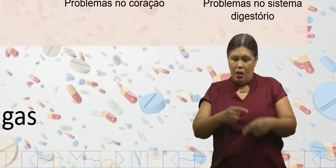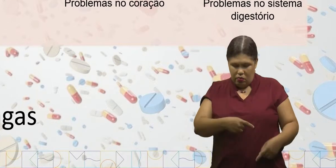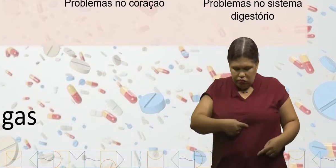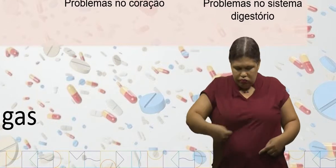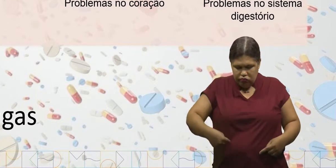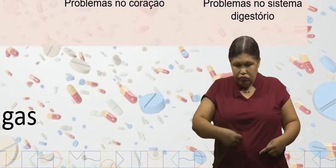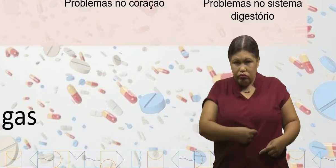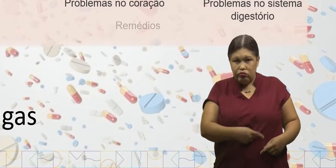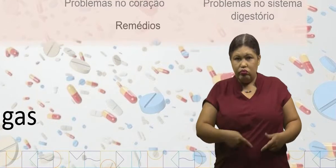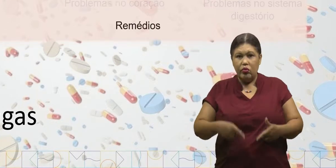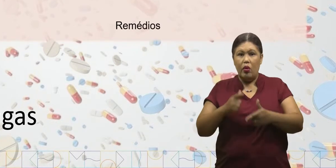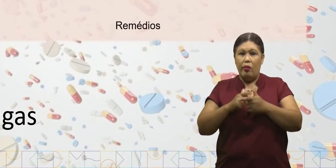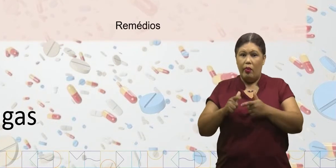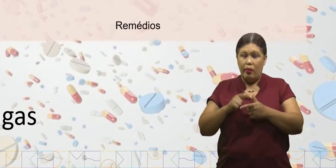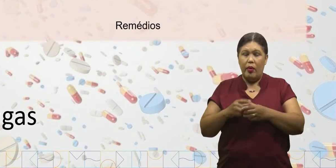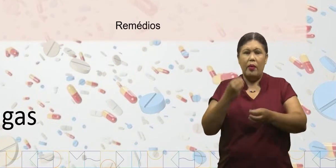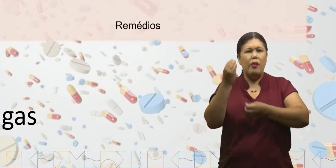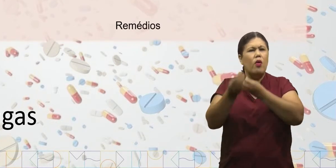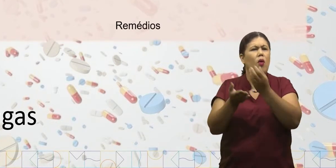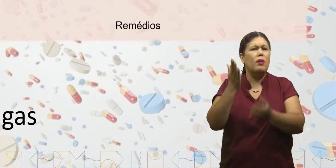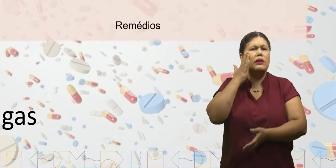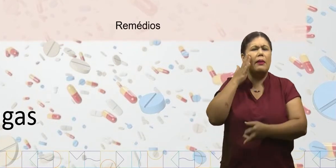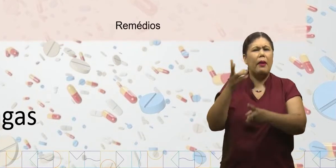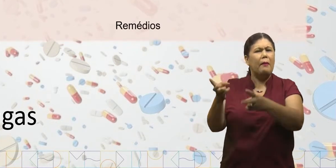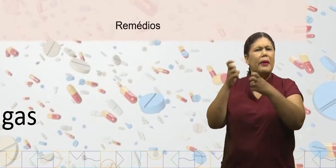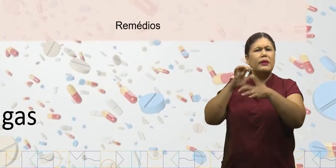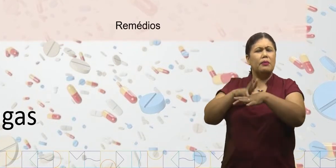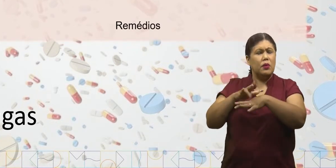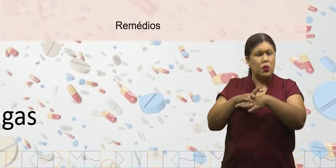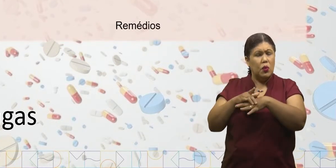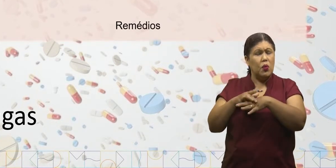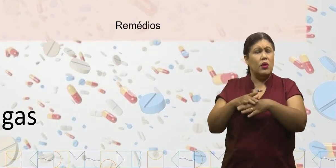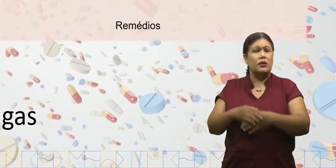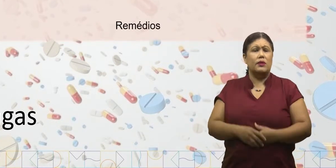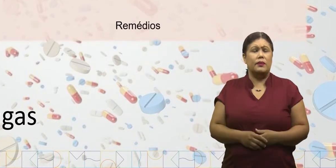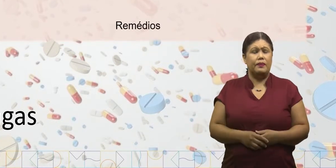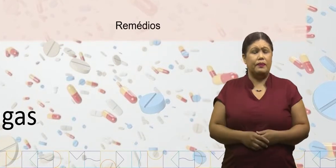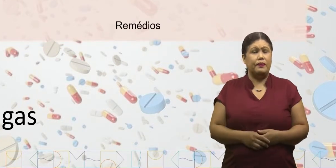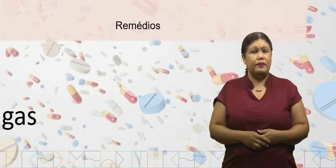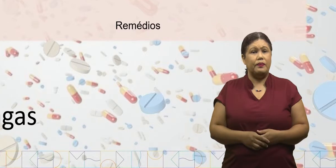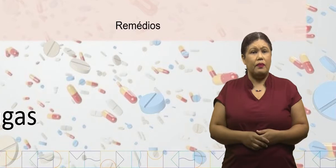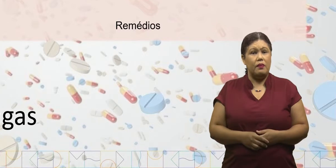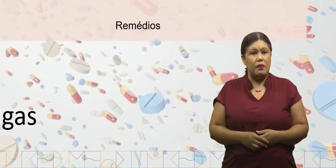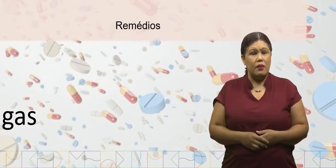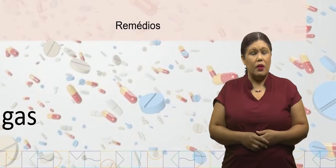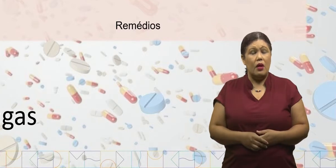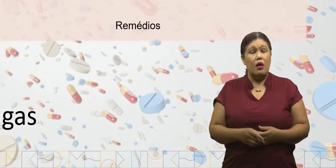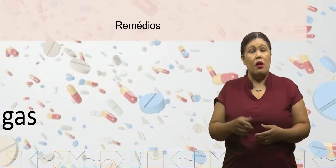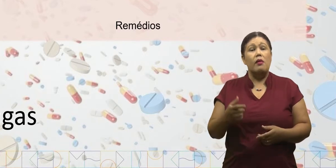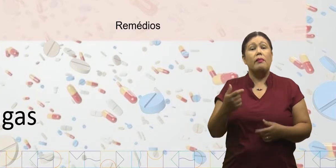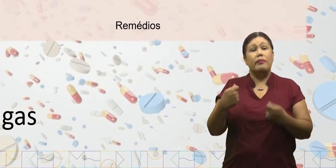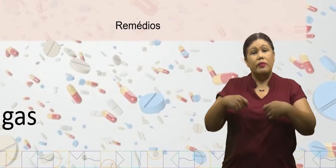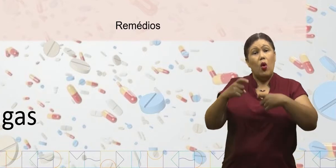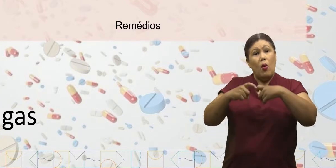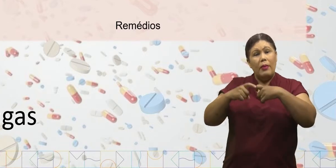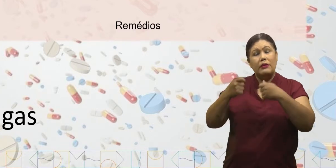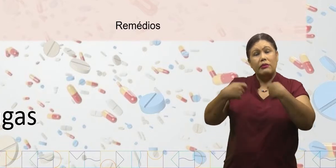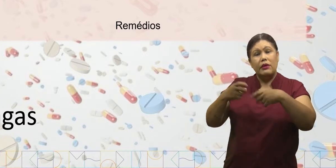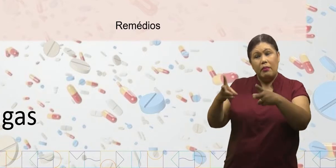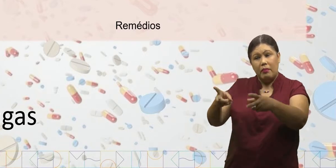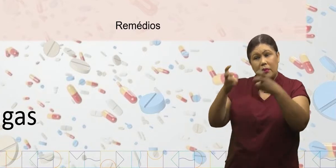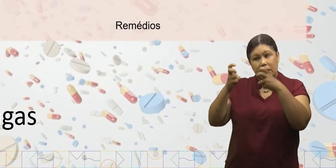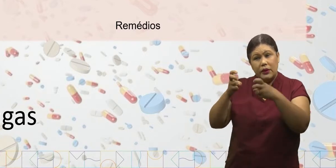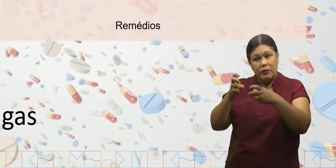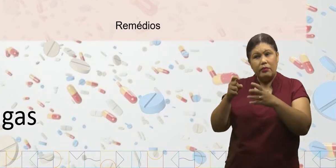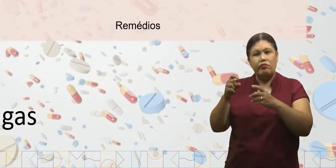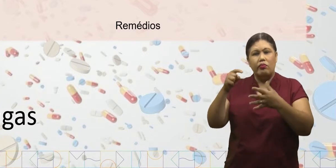sistema digestório. O diagnóstico é realizado através dos sintomas, principalmente da febre